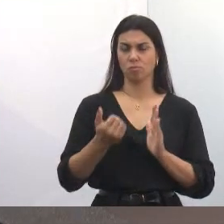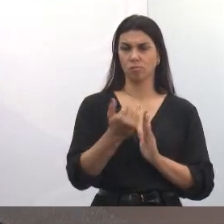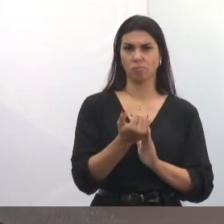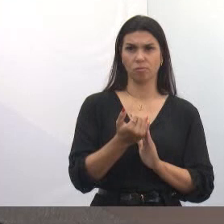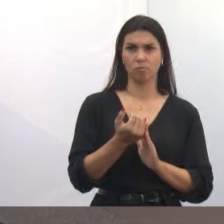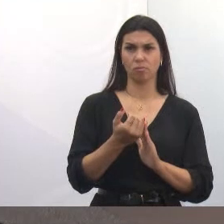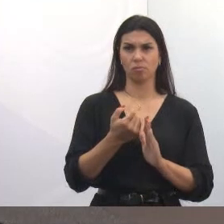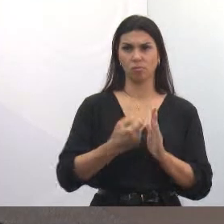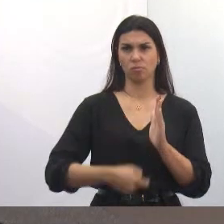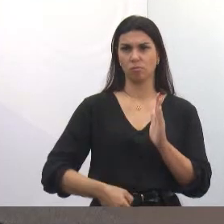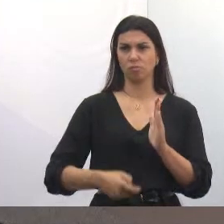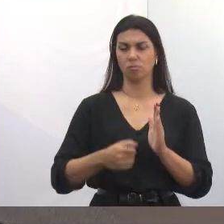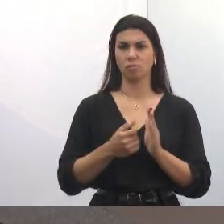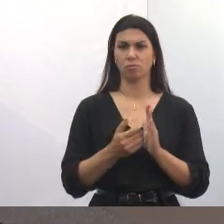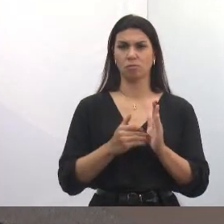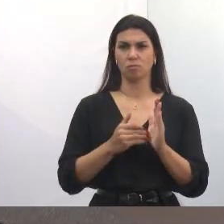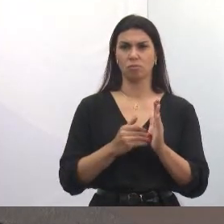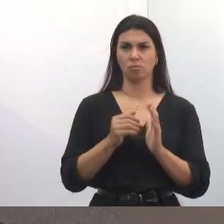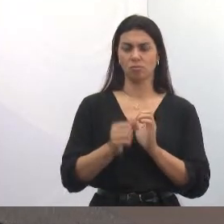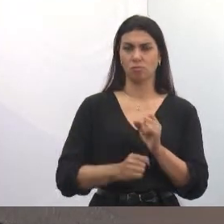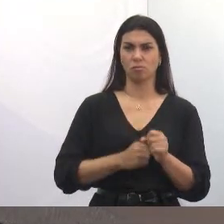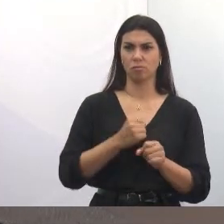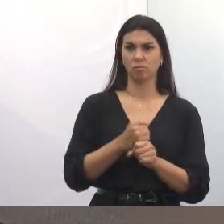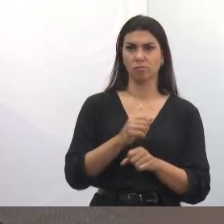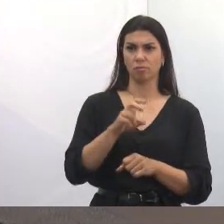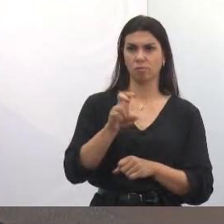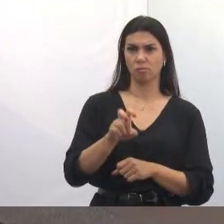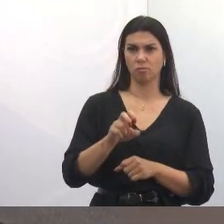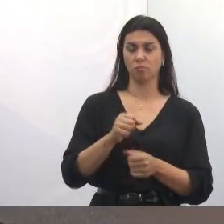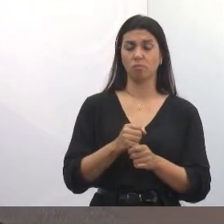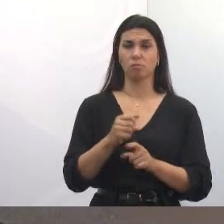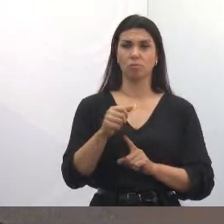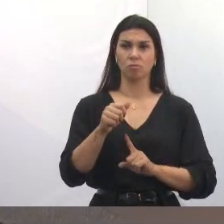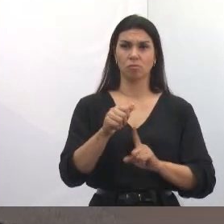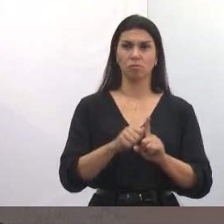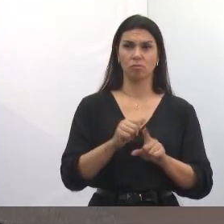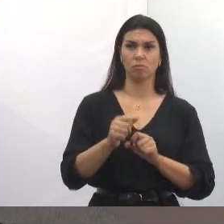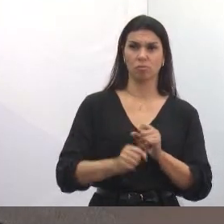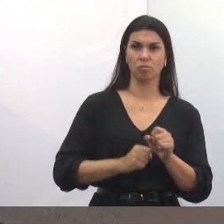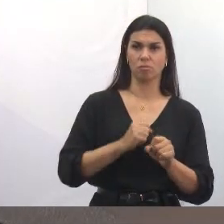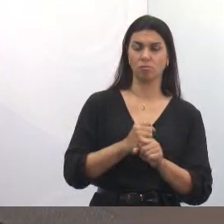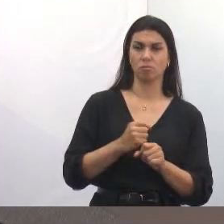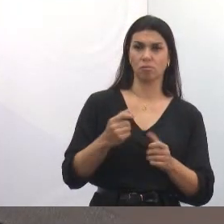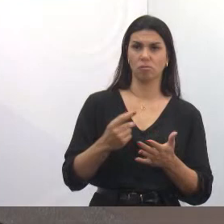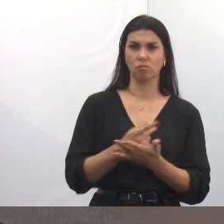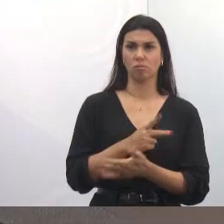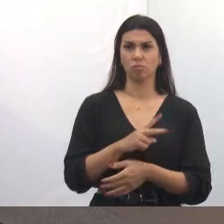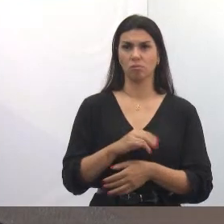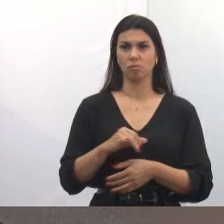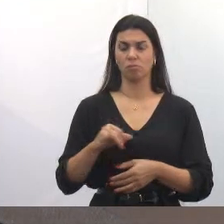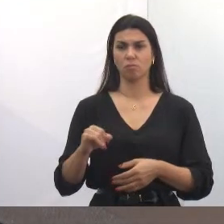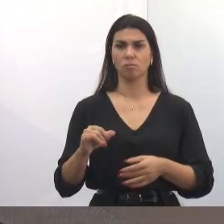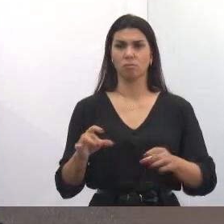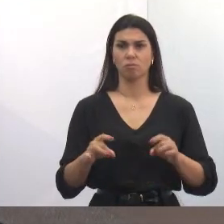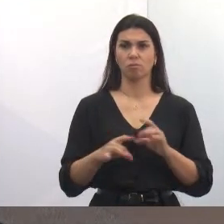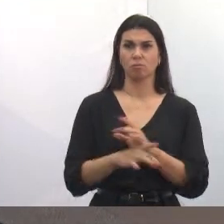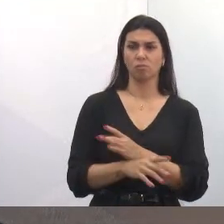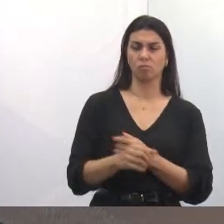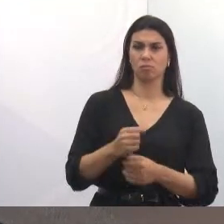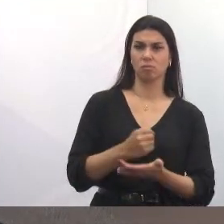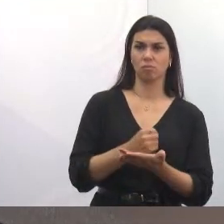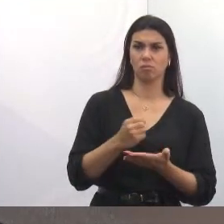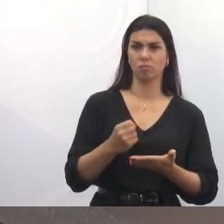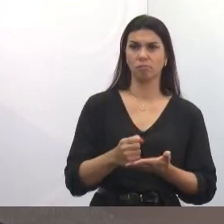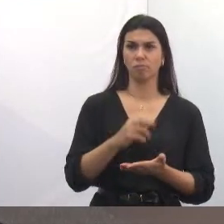tarifa cobrada aos últimos anos? 5. Qual é o mês e ano de encerramento deste